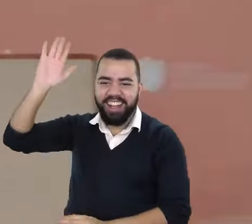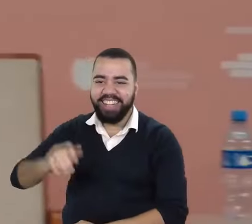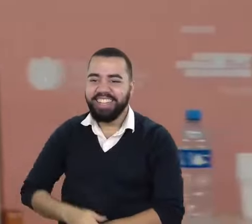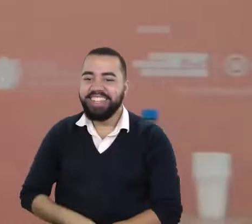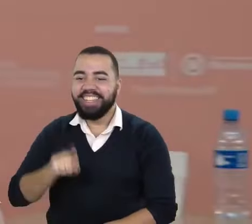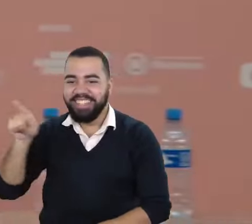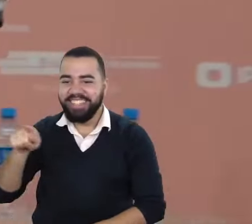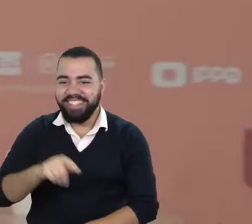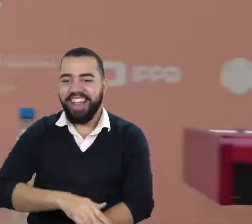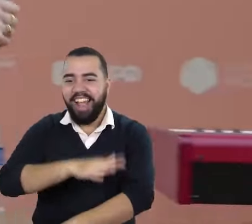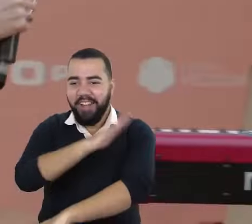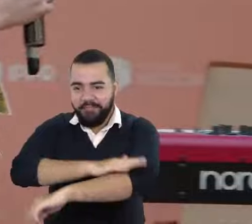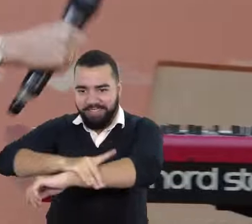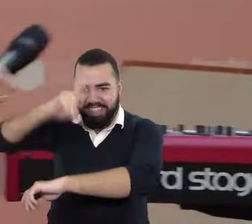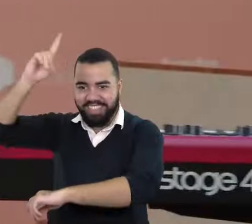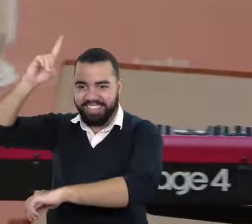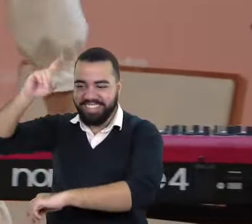ela é pentecostal.